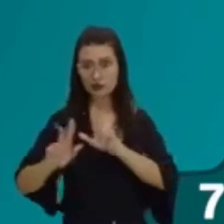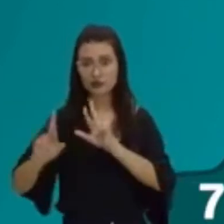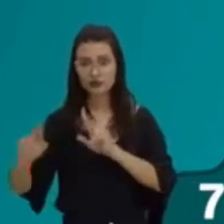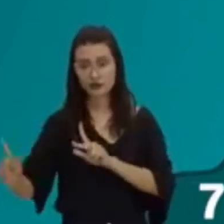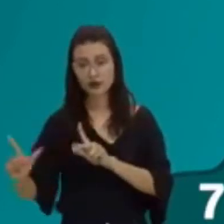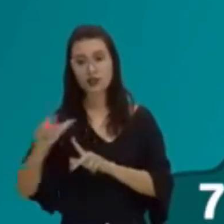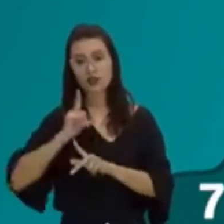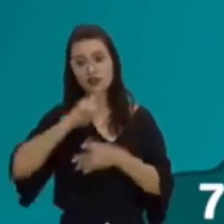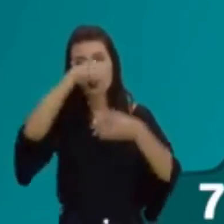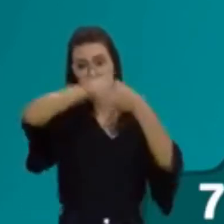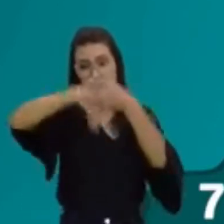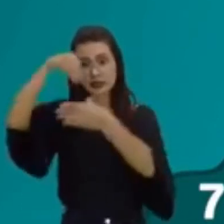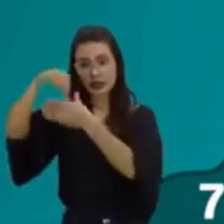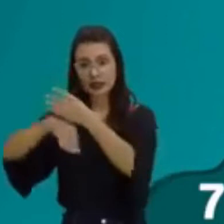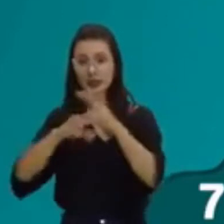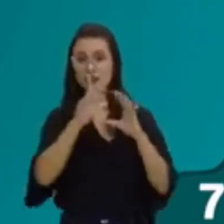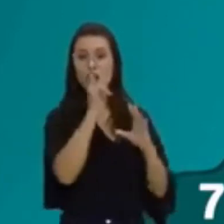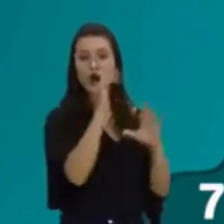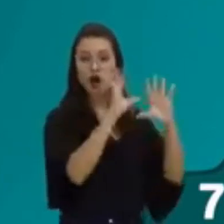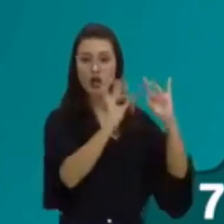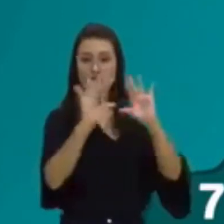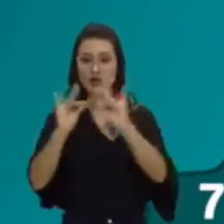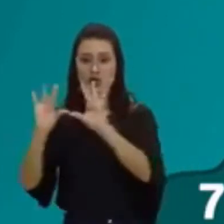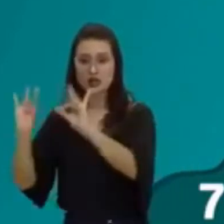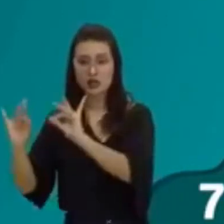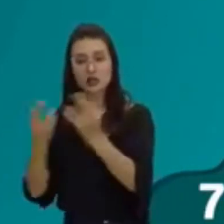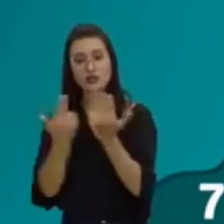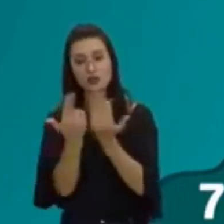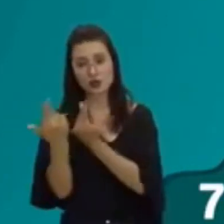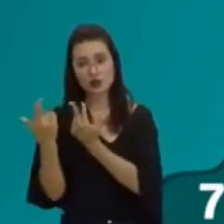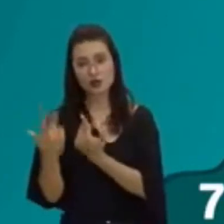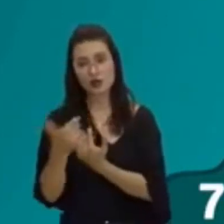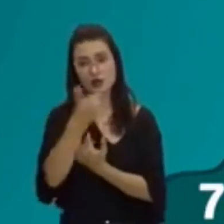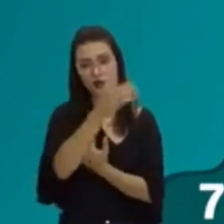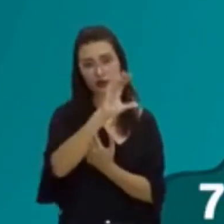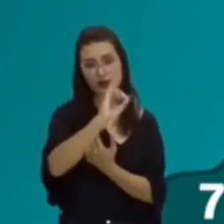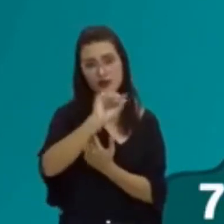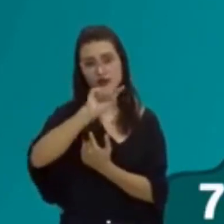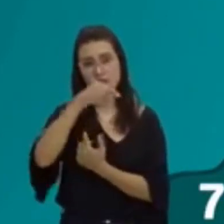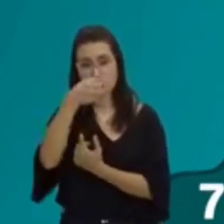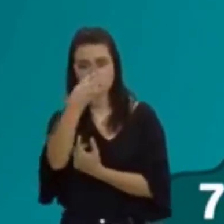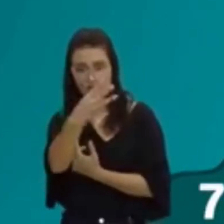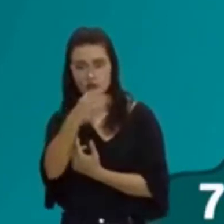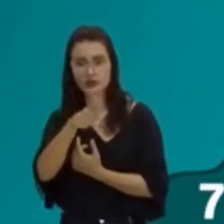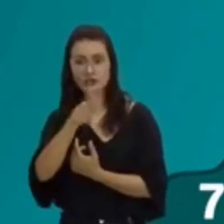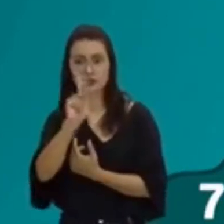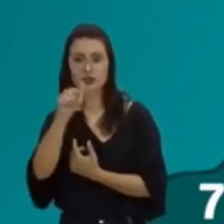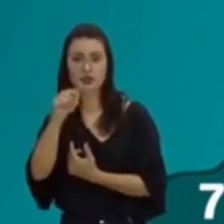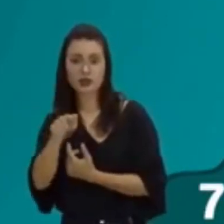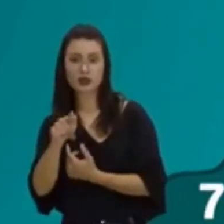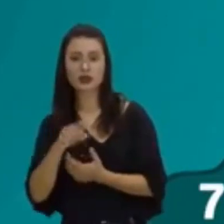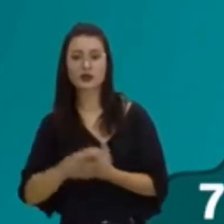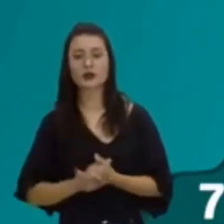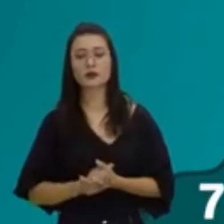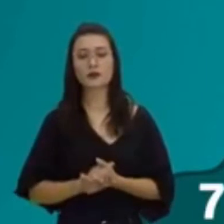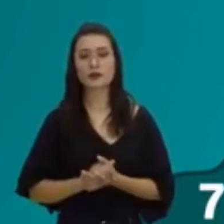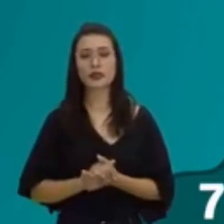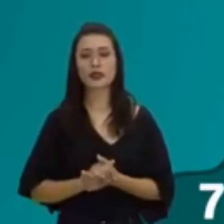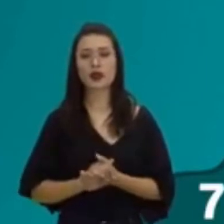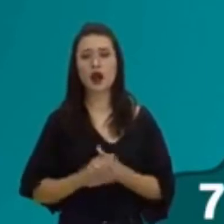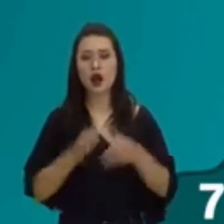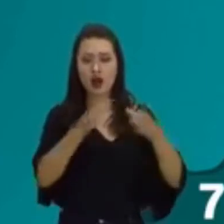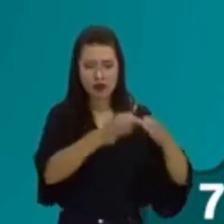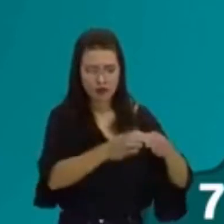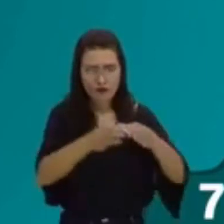mesmo líquido, de densidade 10 ao cubo quilogramas por metro cúbico. A área do fundo